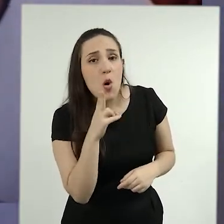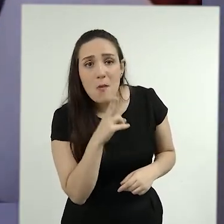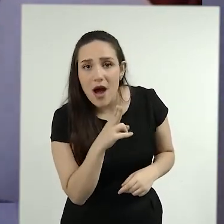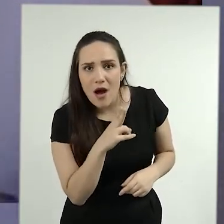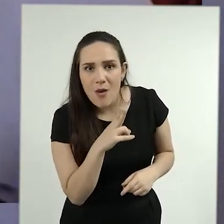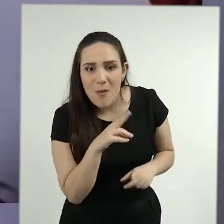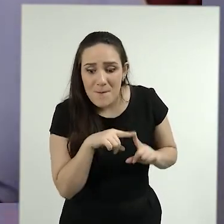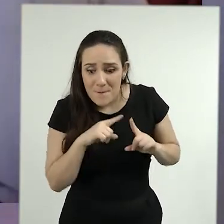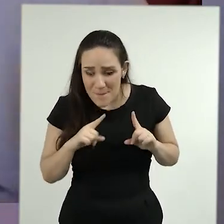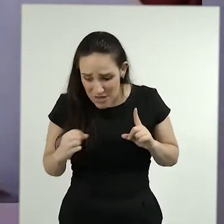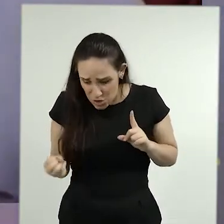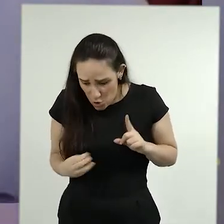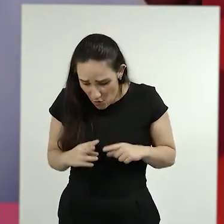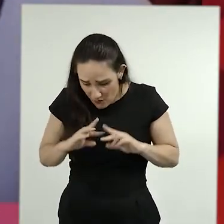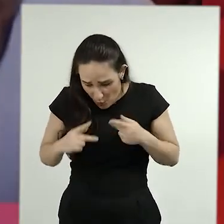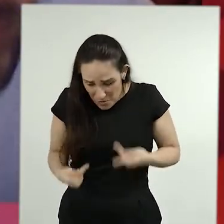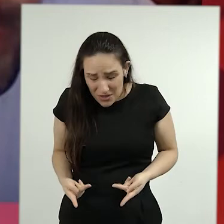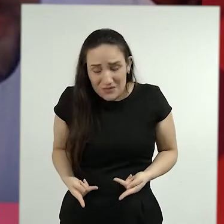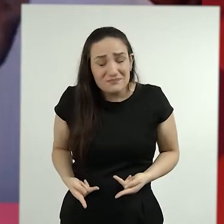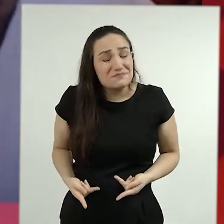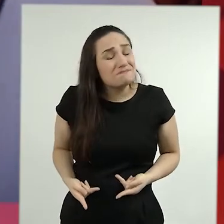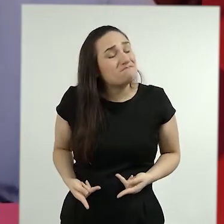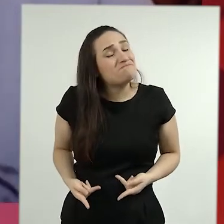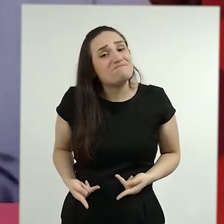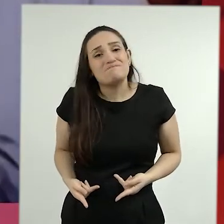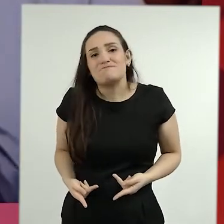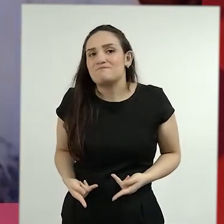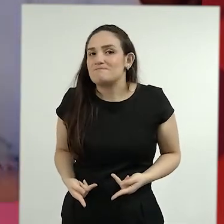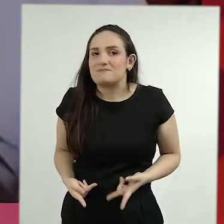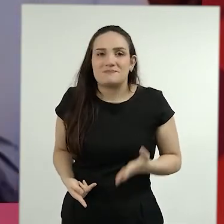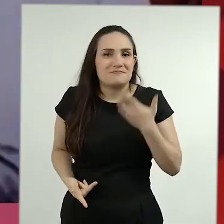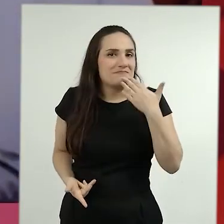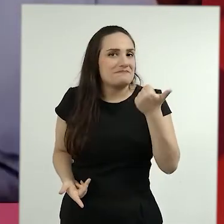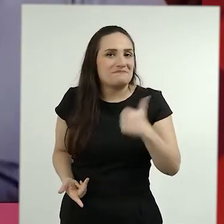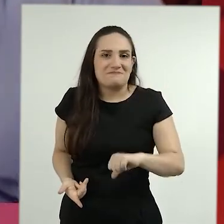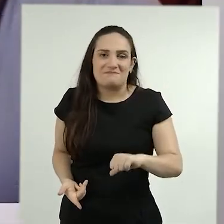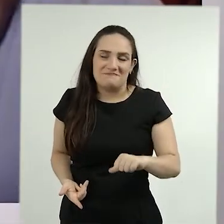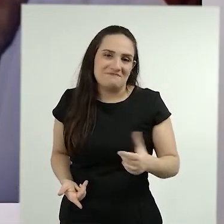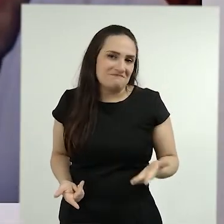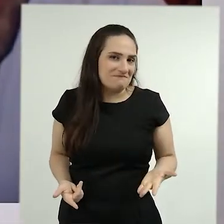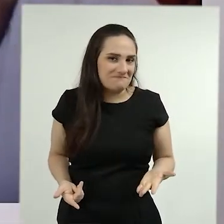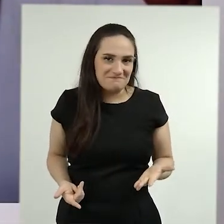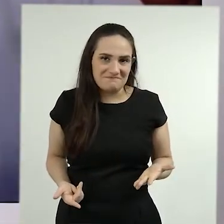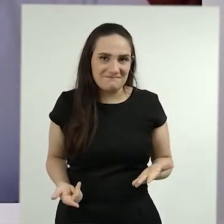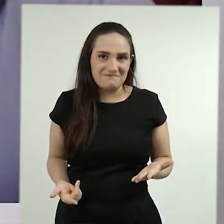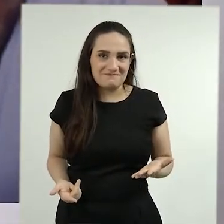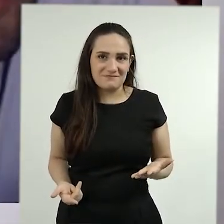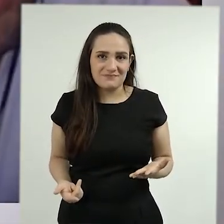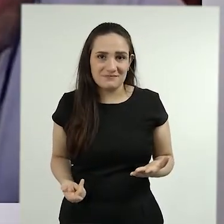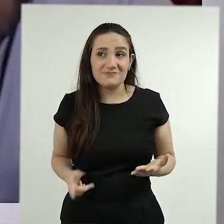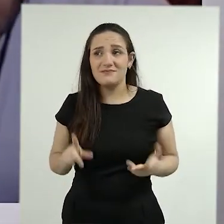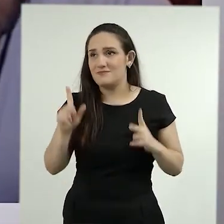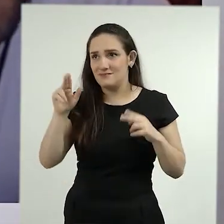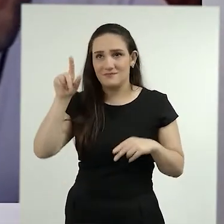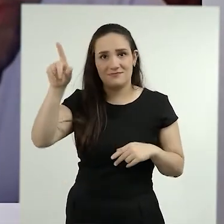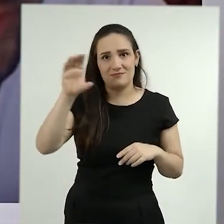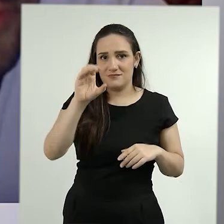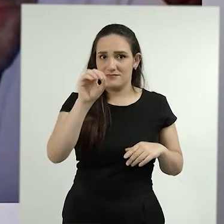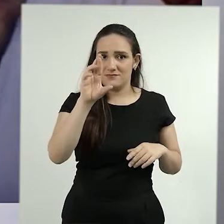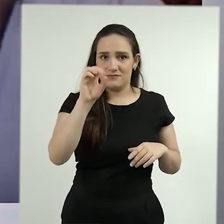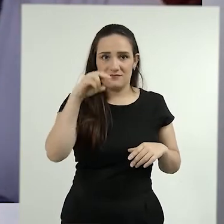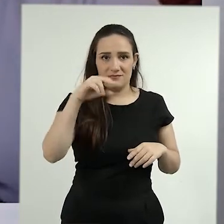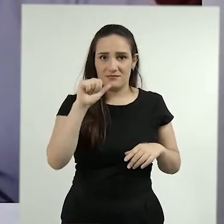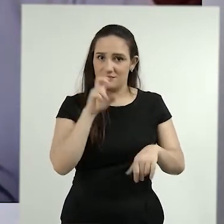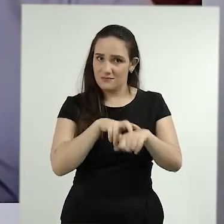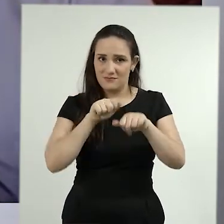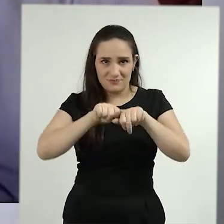nenhum dano, a se adaptarem a um novo hospedeiro. Então, é o que causou, o que foi, a princípio, a causa do